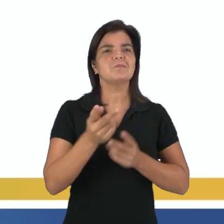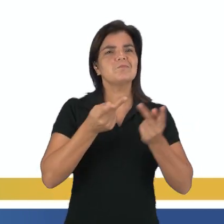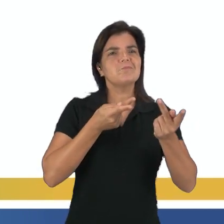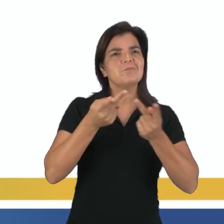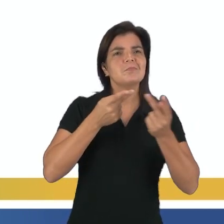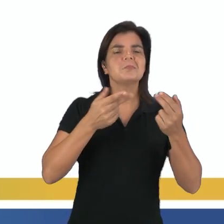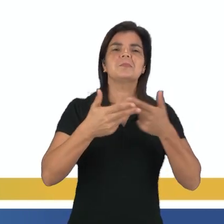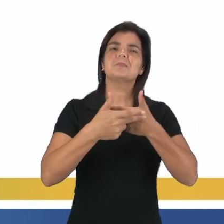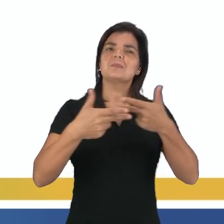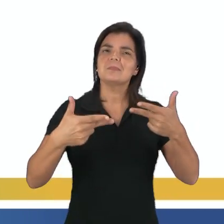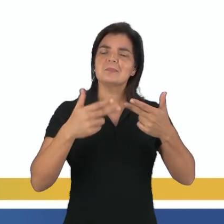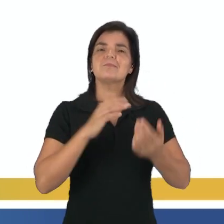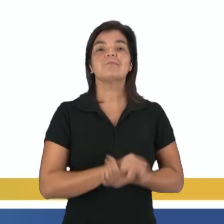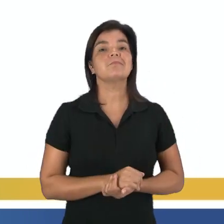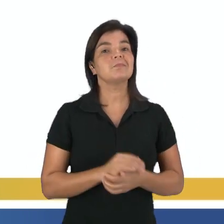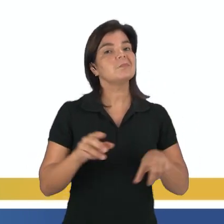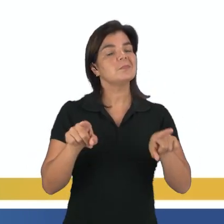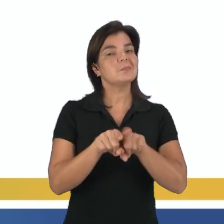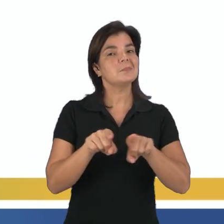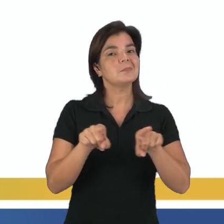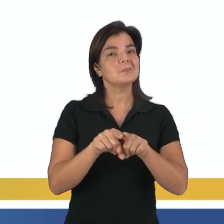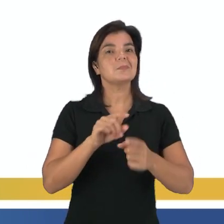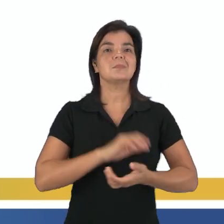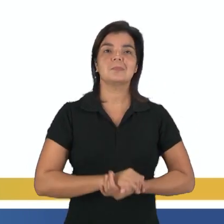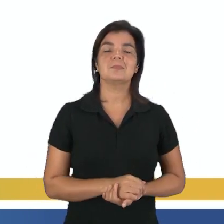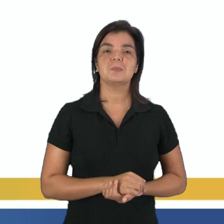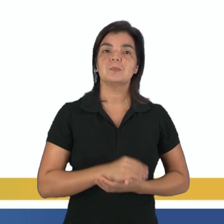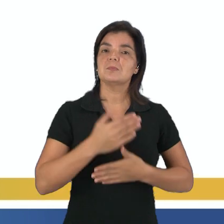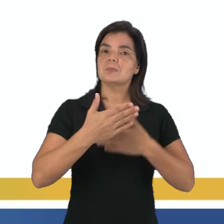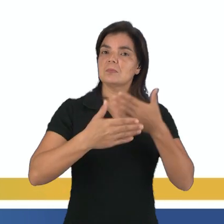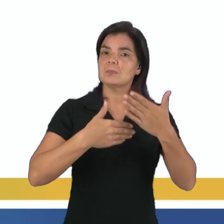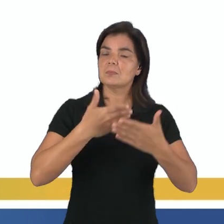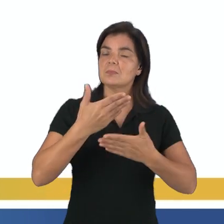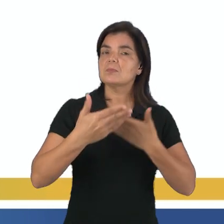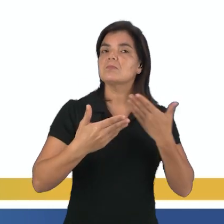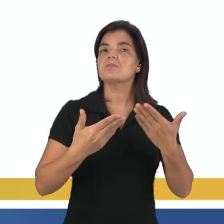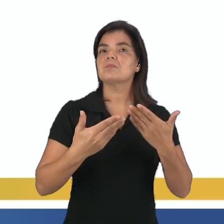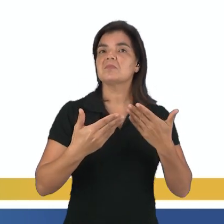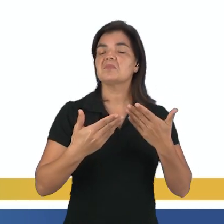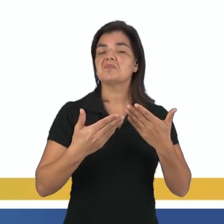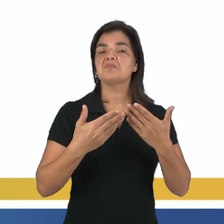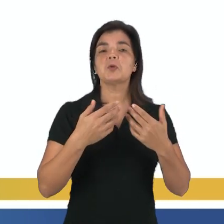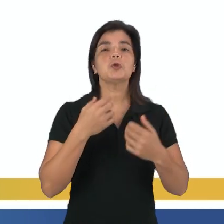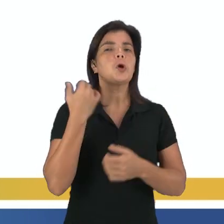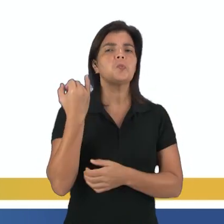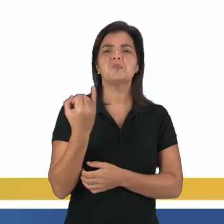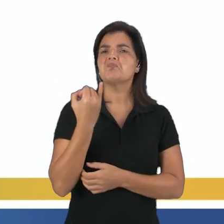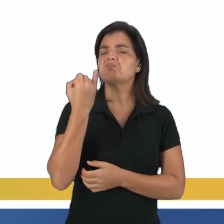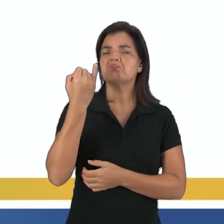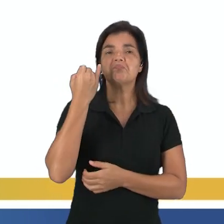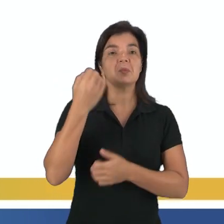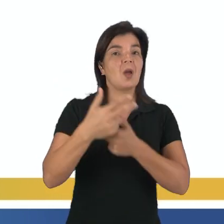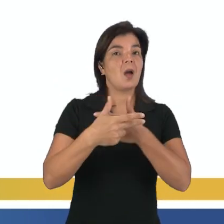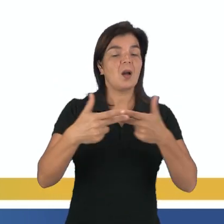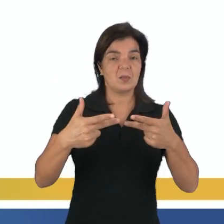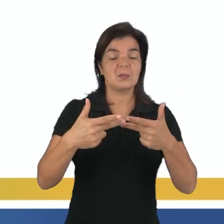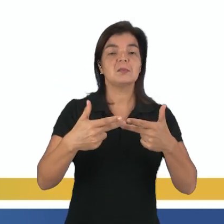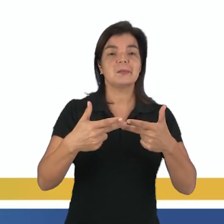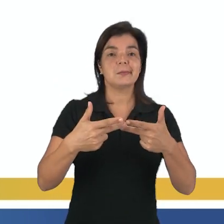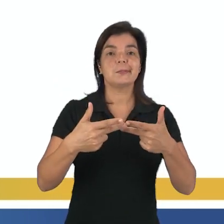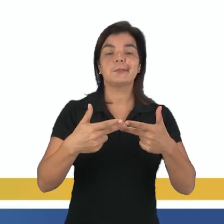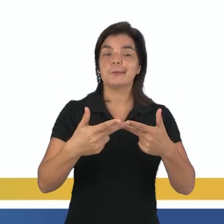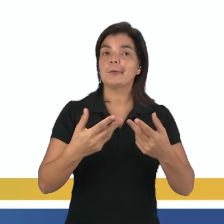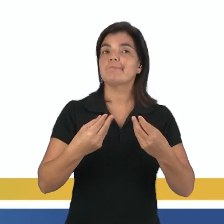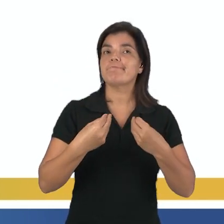planejamos coisas e no decorrer do tempo não damos importância a certas situações que elas